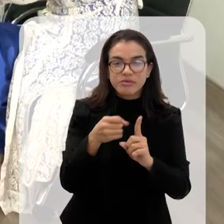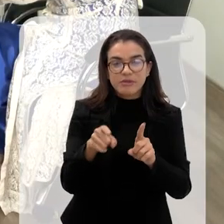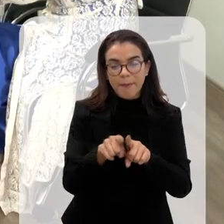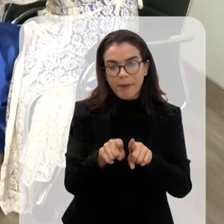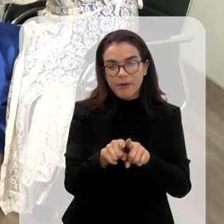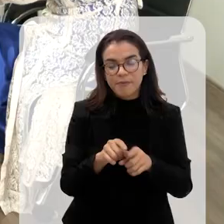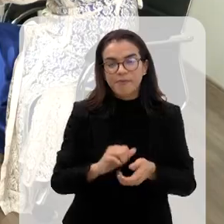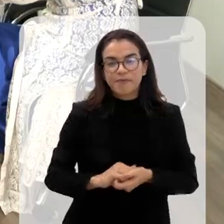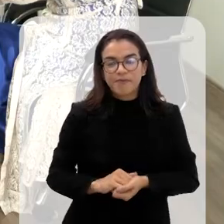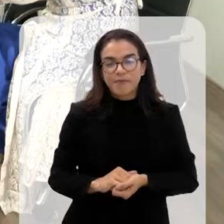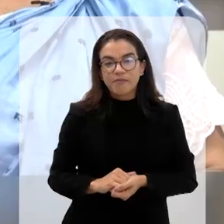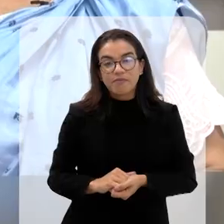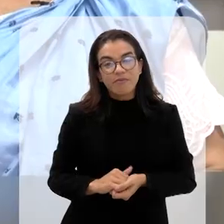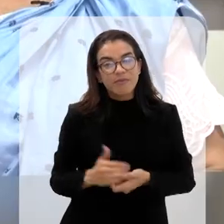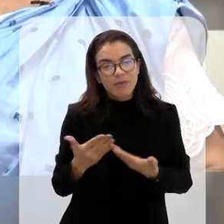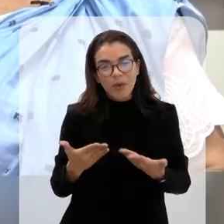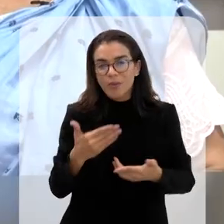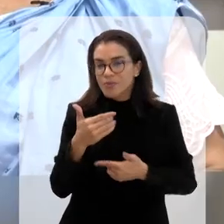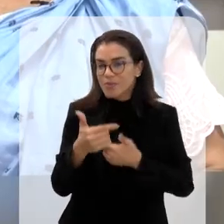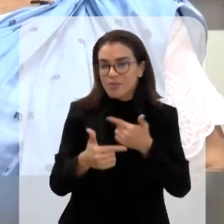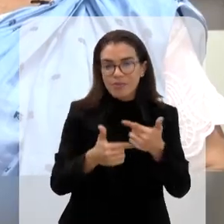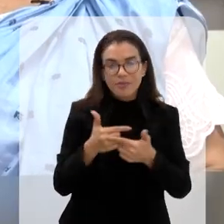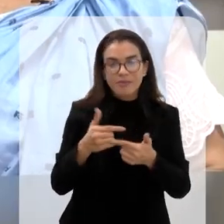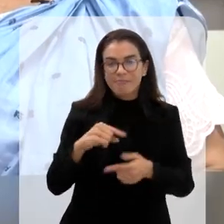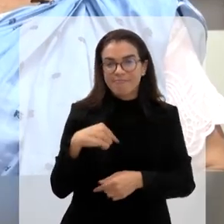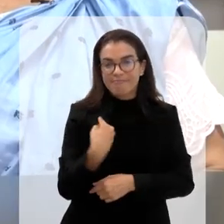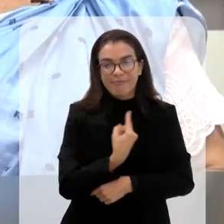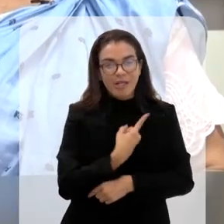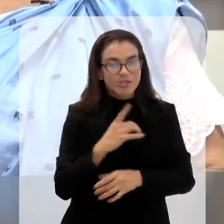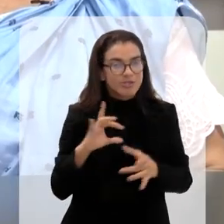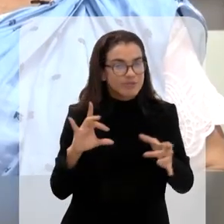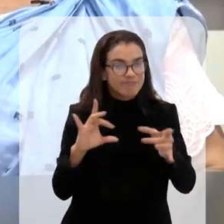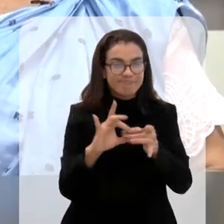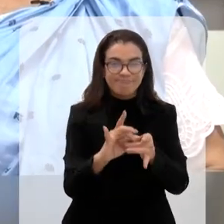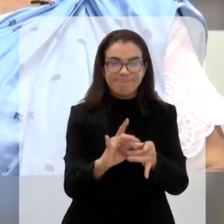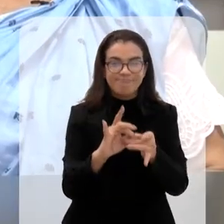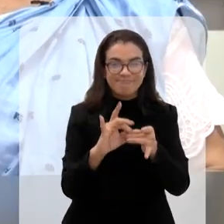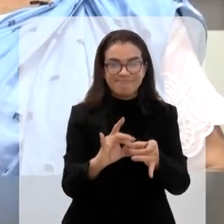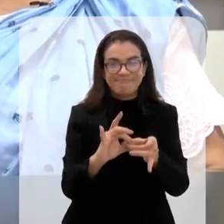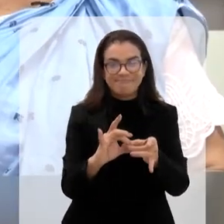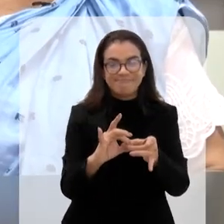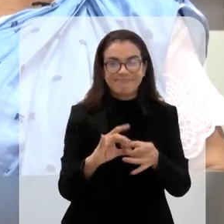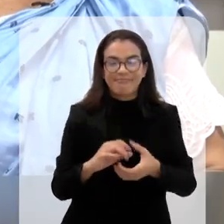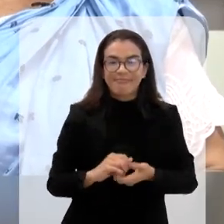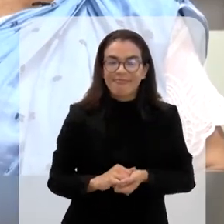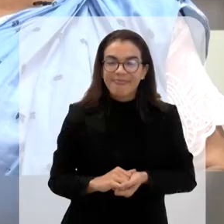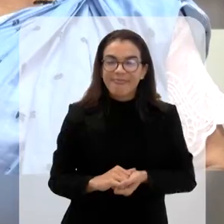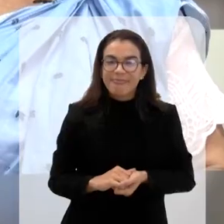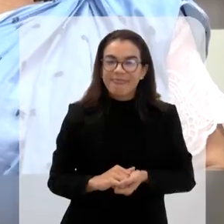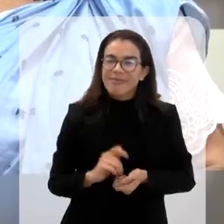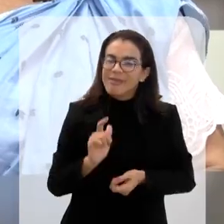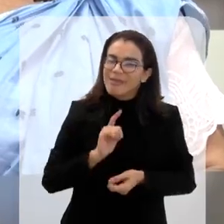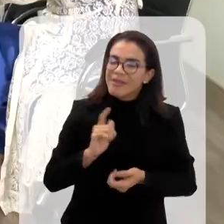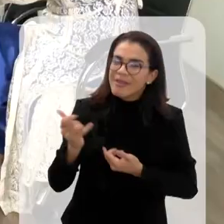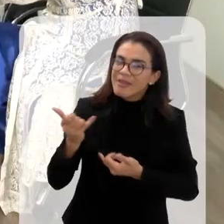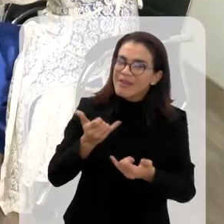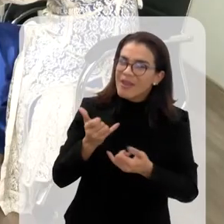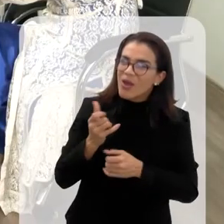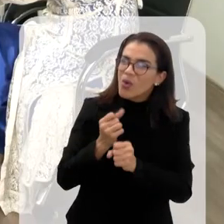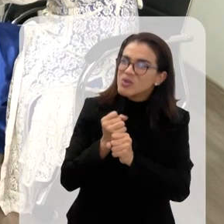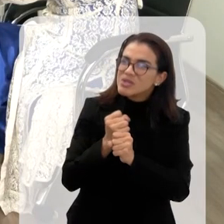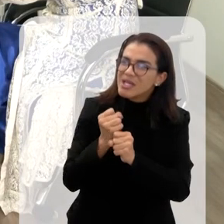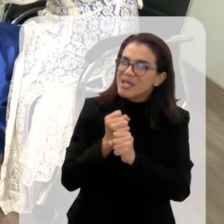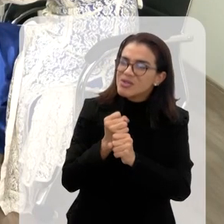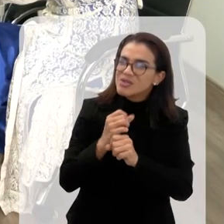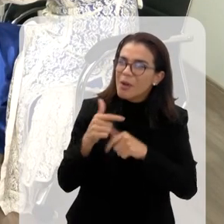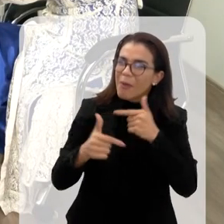atendem muita gente também. Então, é um trabalho que a gente faz em conjunto, né? Bem, a senhora me disse que tem